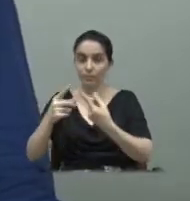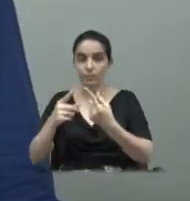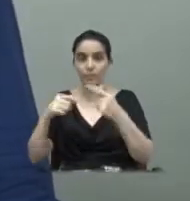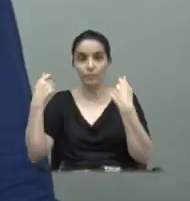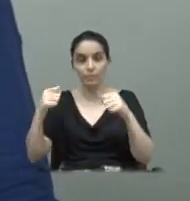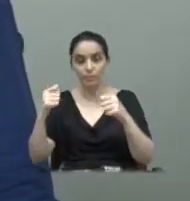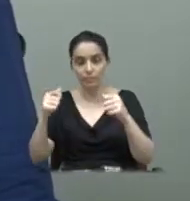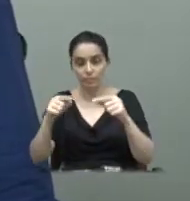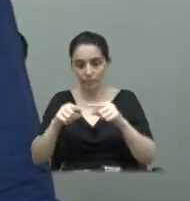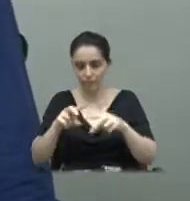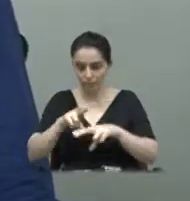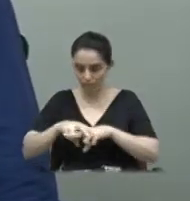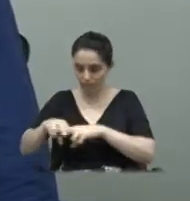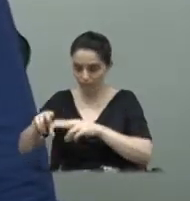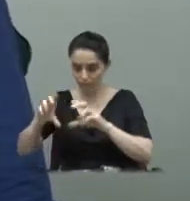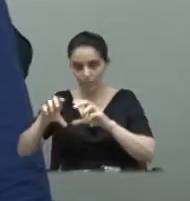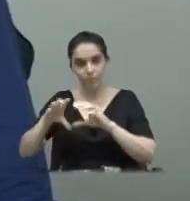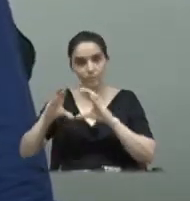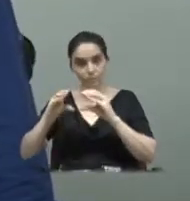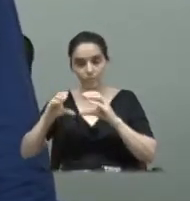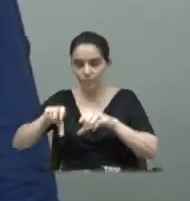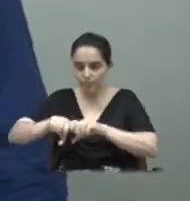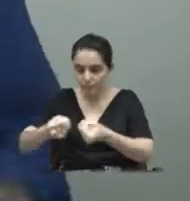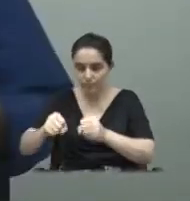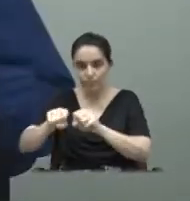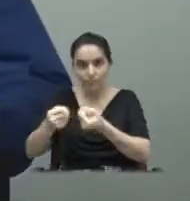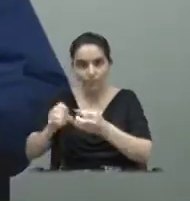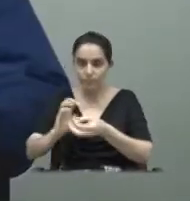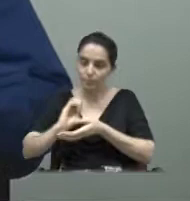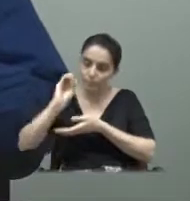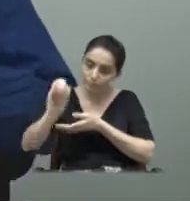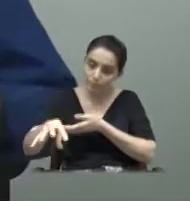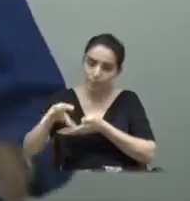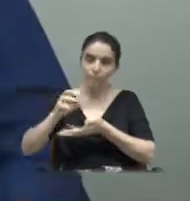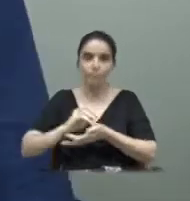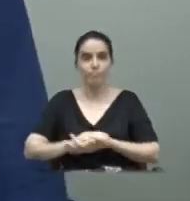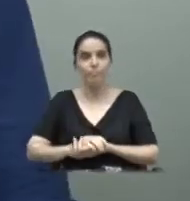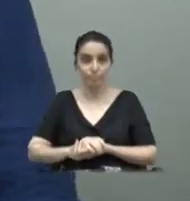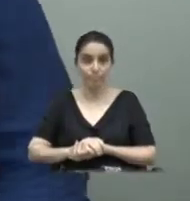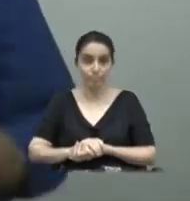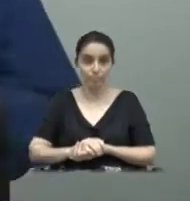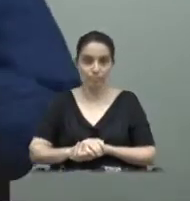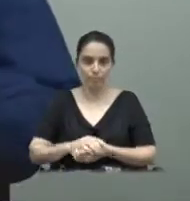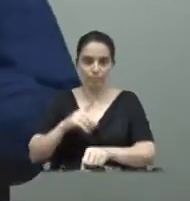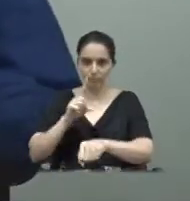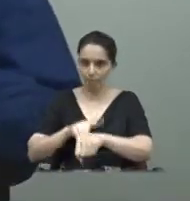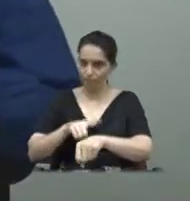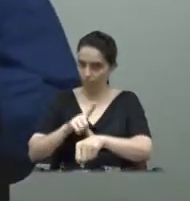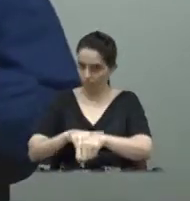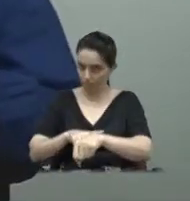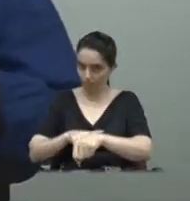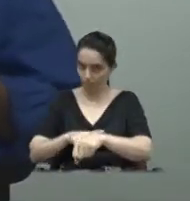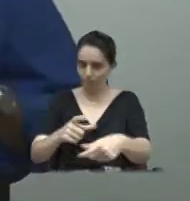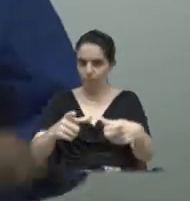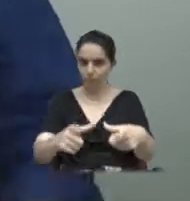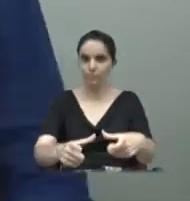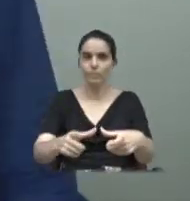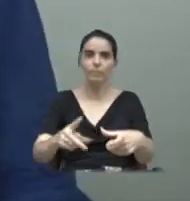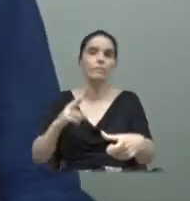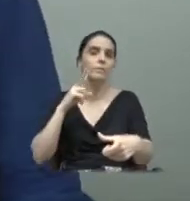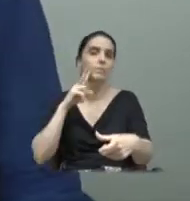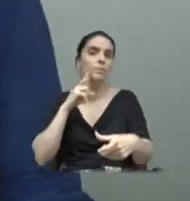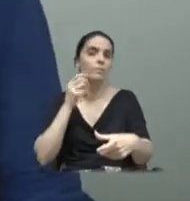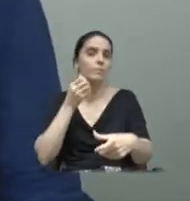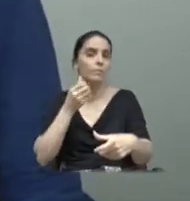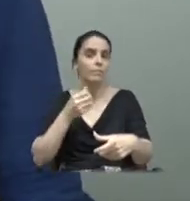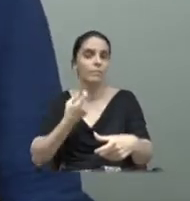cabe, devido ao curto espaço que tem no local. E o horário dos ecopontos é de segunda a sexta até